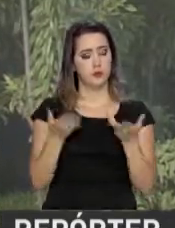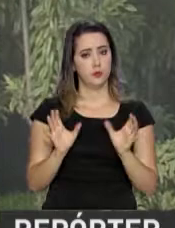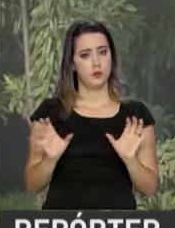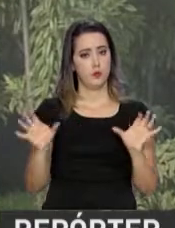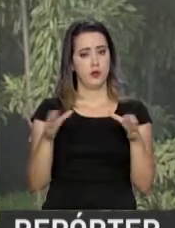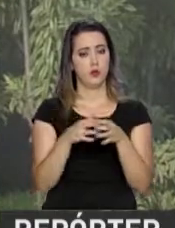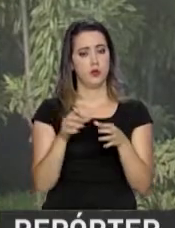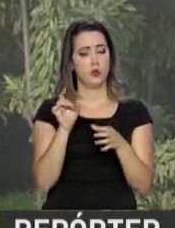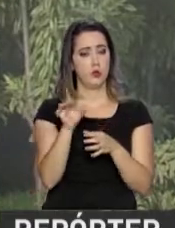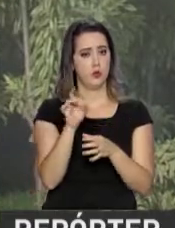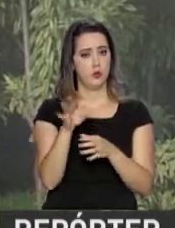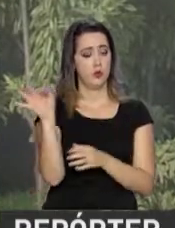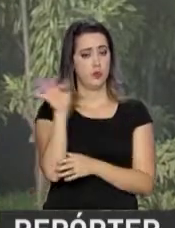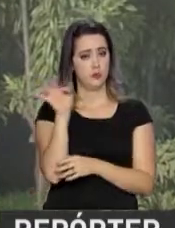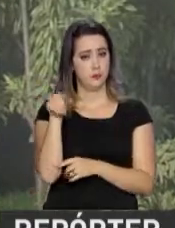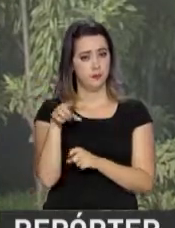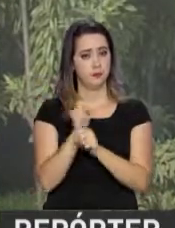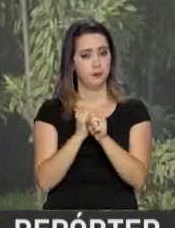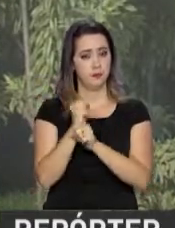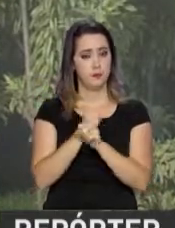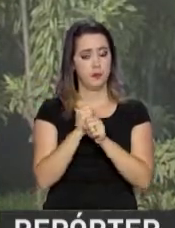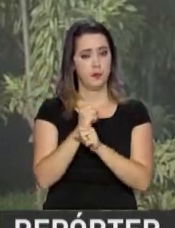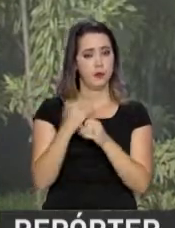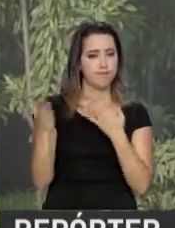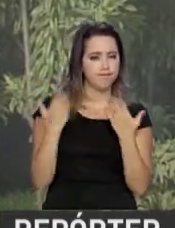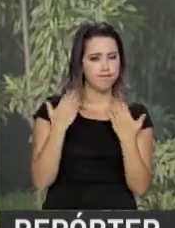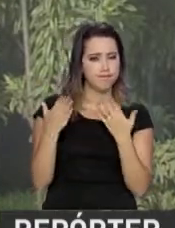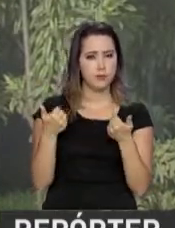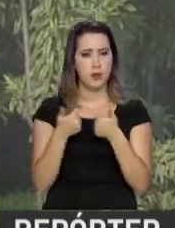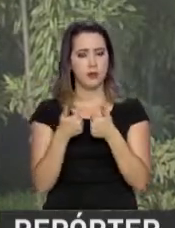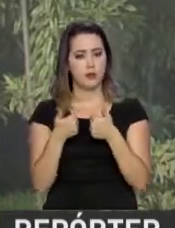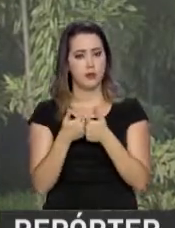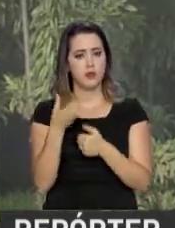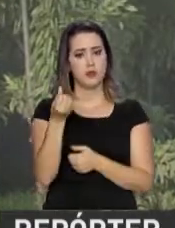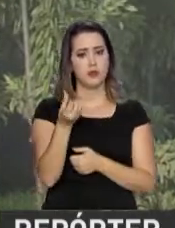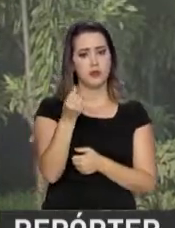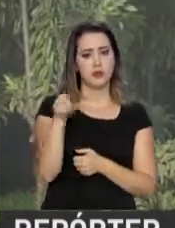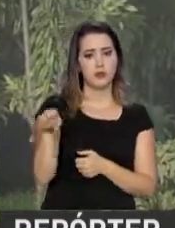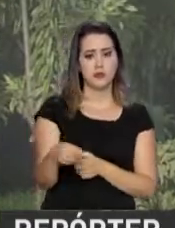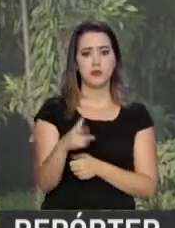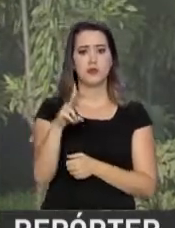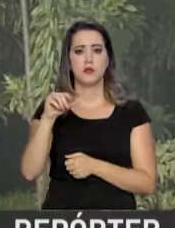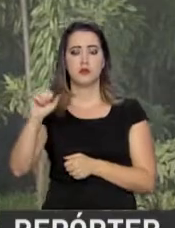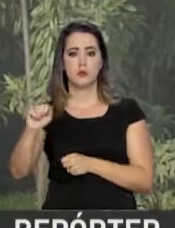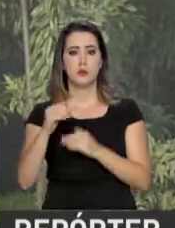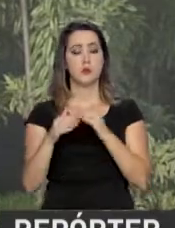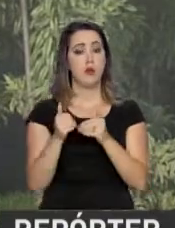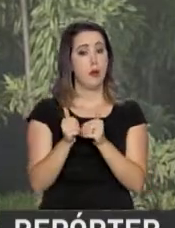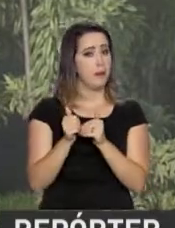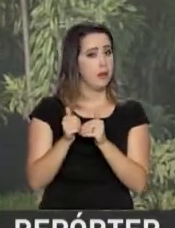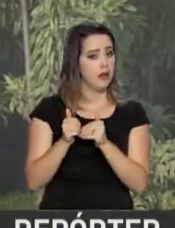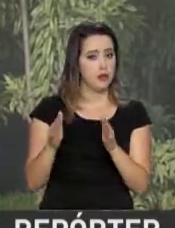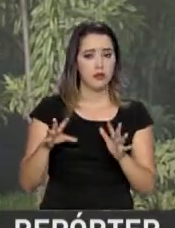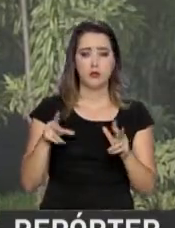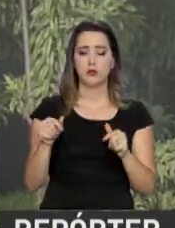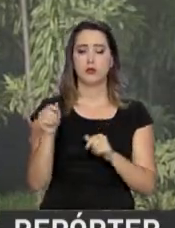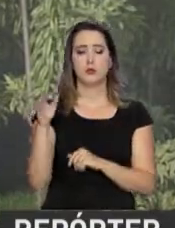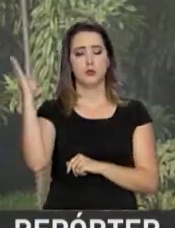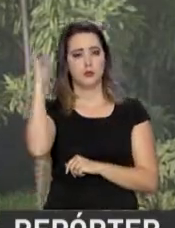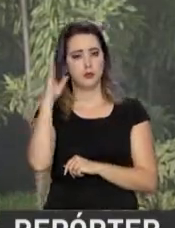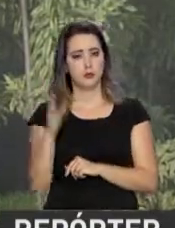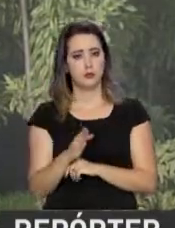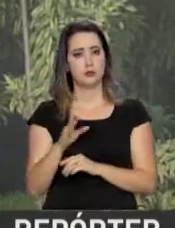área só em fevereiro deste ano aproximadamente 66 mil vagas foram abertas em todo o país